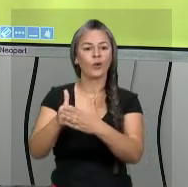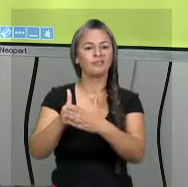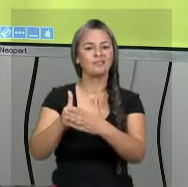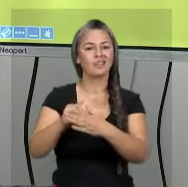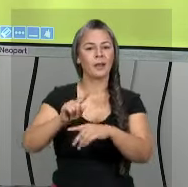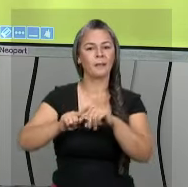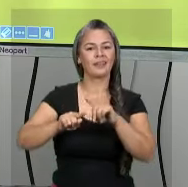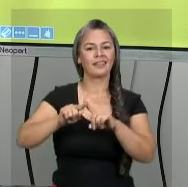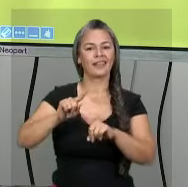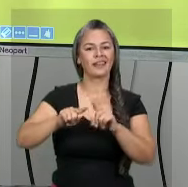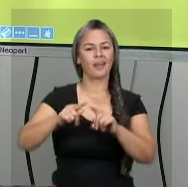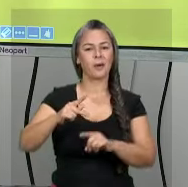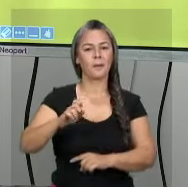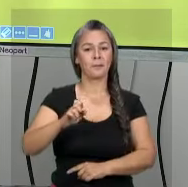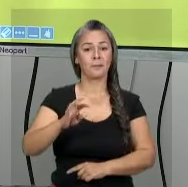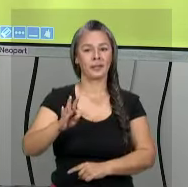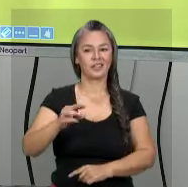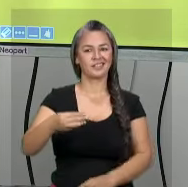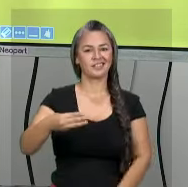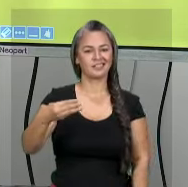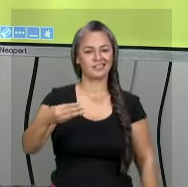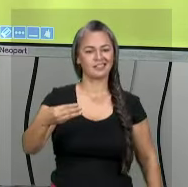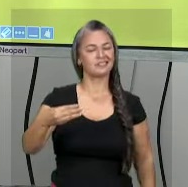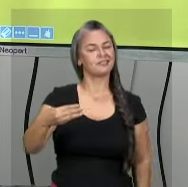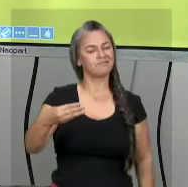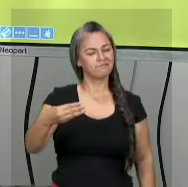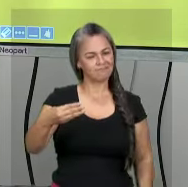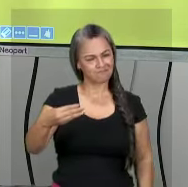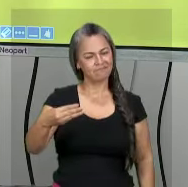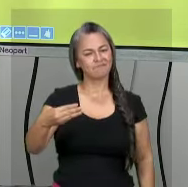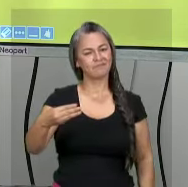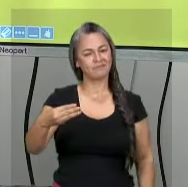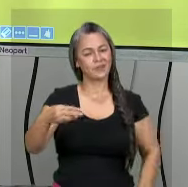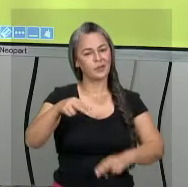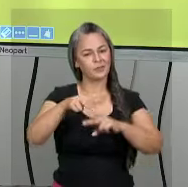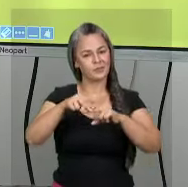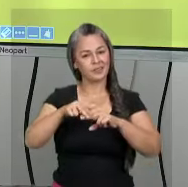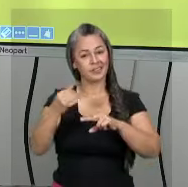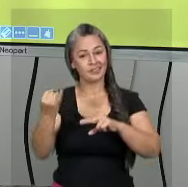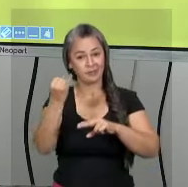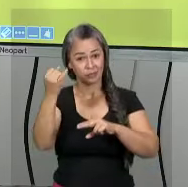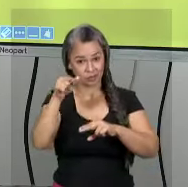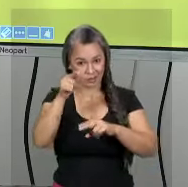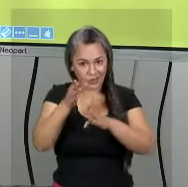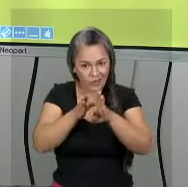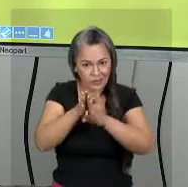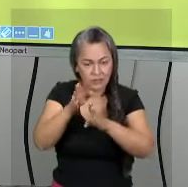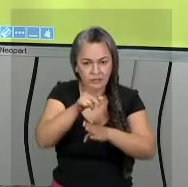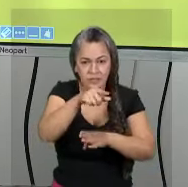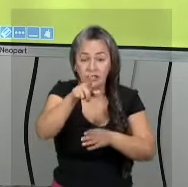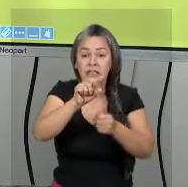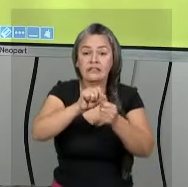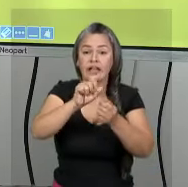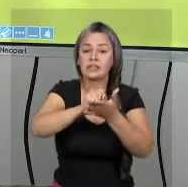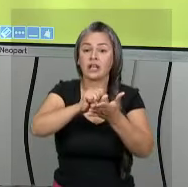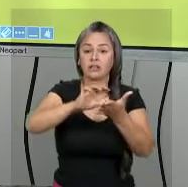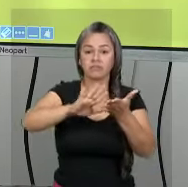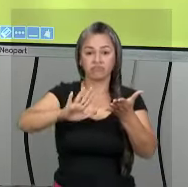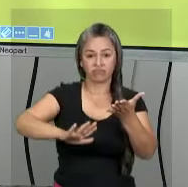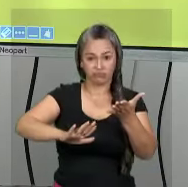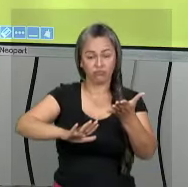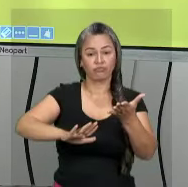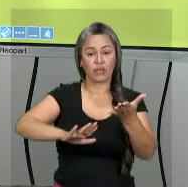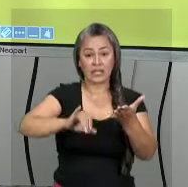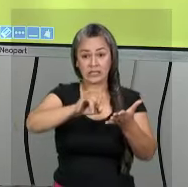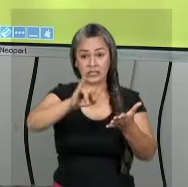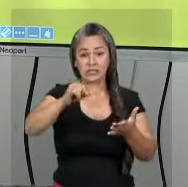isso é muito importante que vocês façam todos os exercícios e se vocês tiverem dúvidas, procurem o